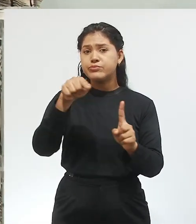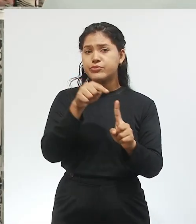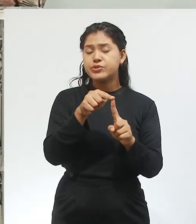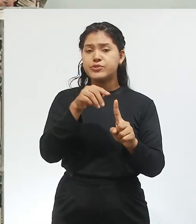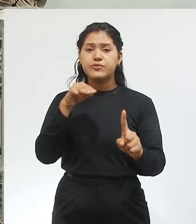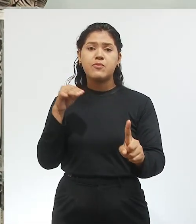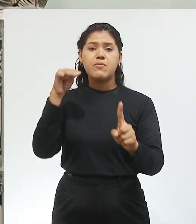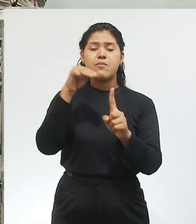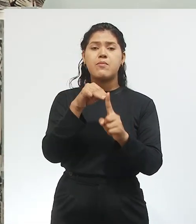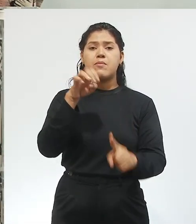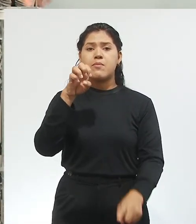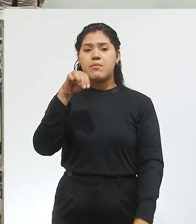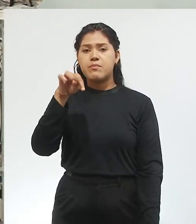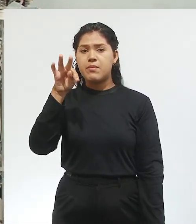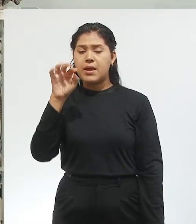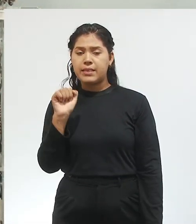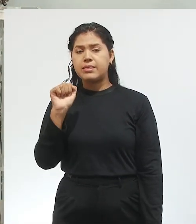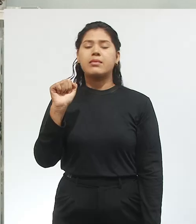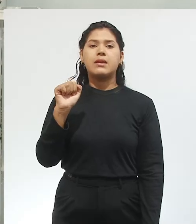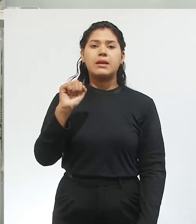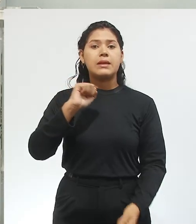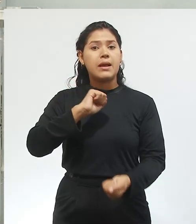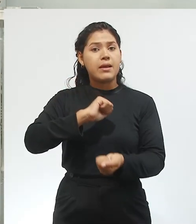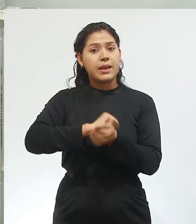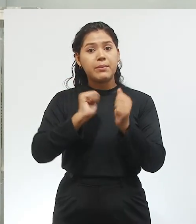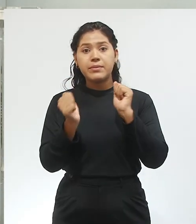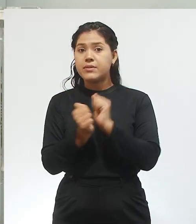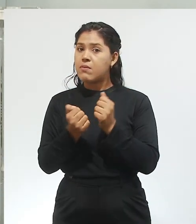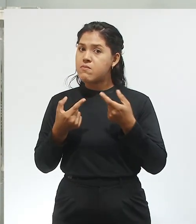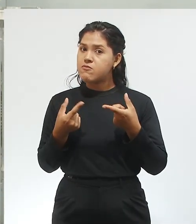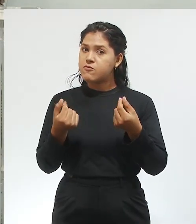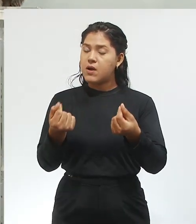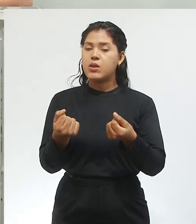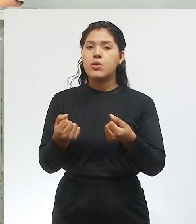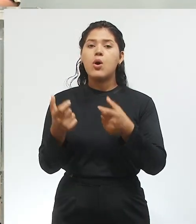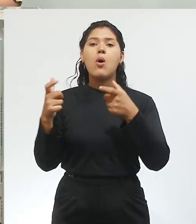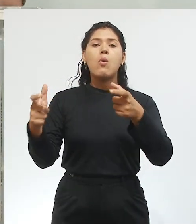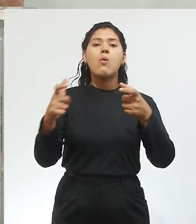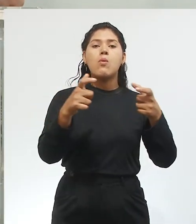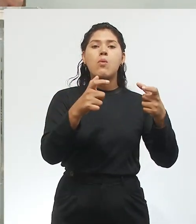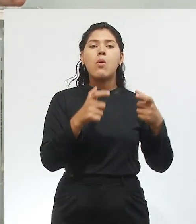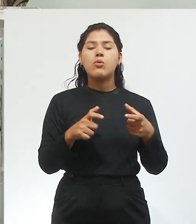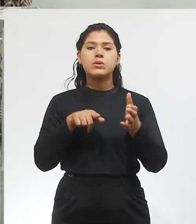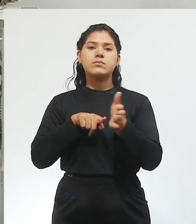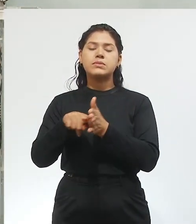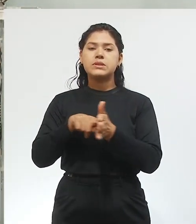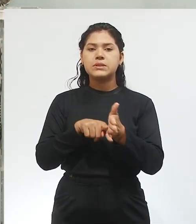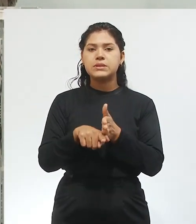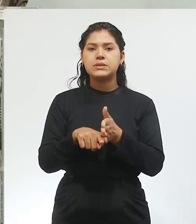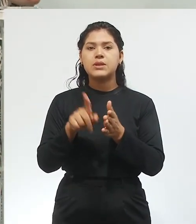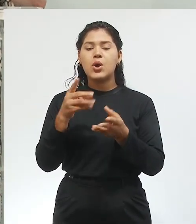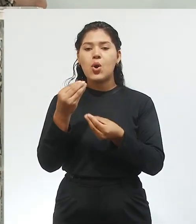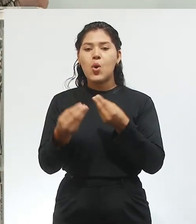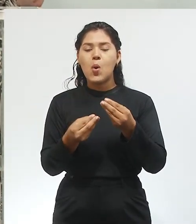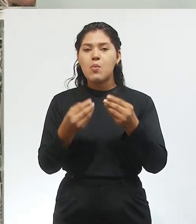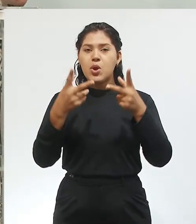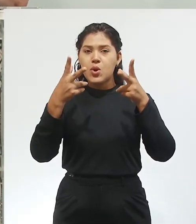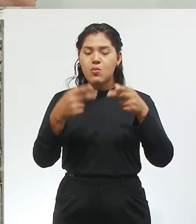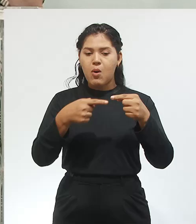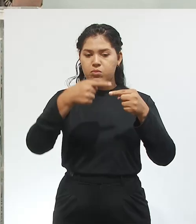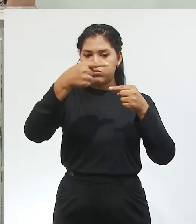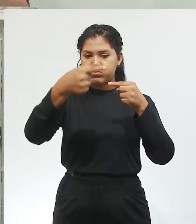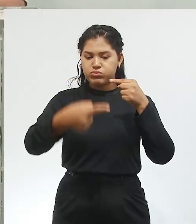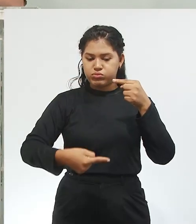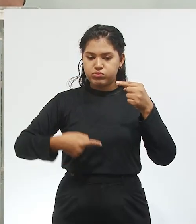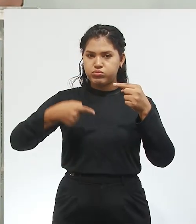Que você precisa ter alguma coisa na estratégia de preço, estratégia de praça. Então, ele vai andando como se fosse uma